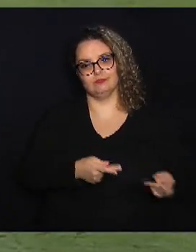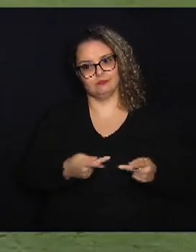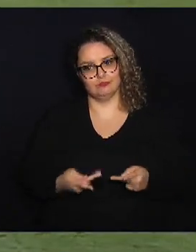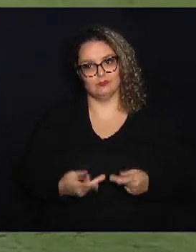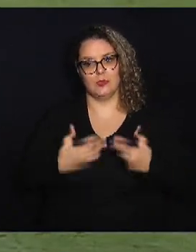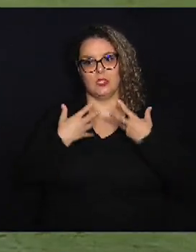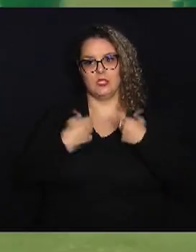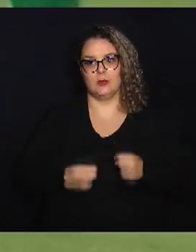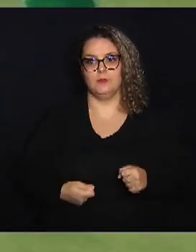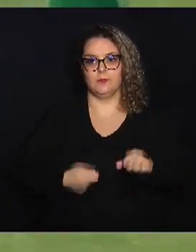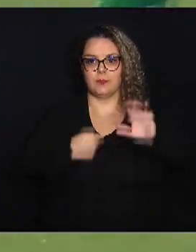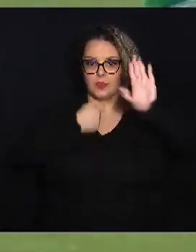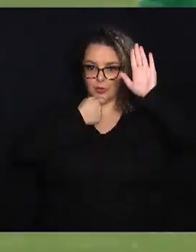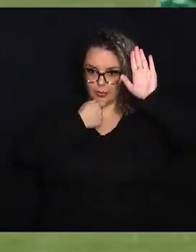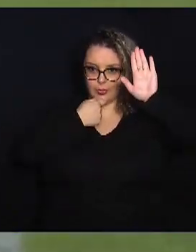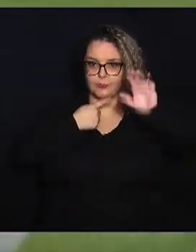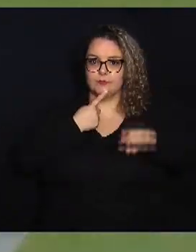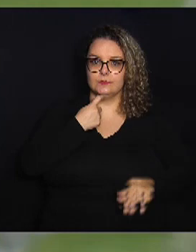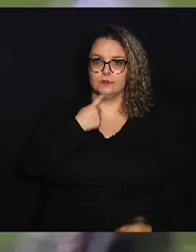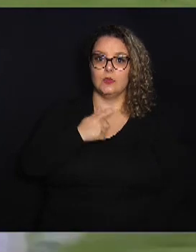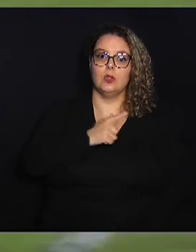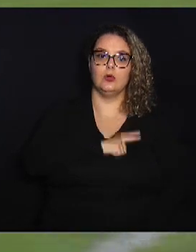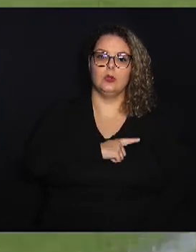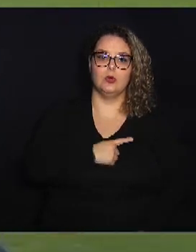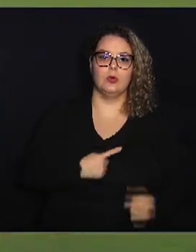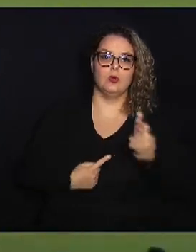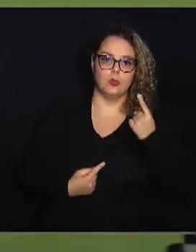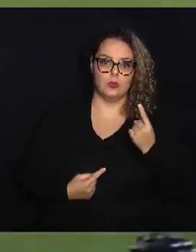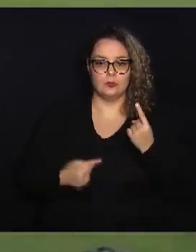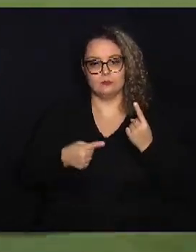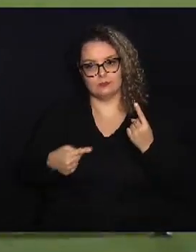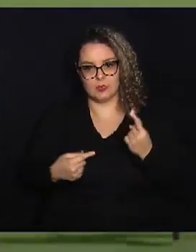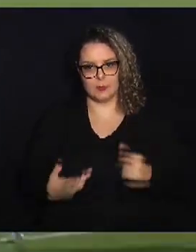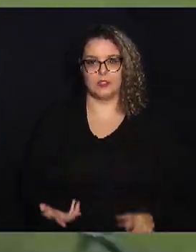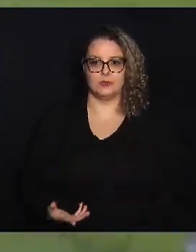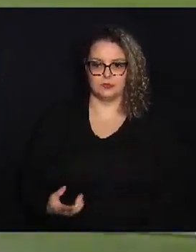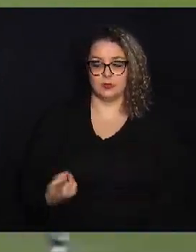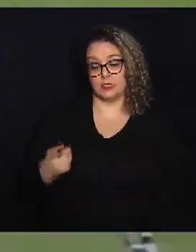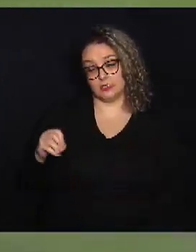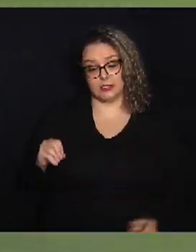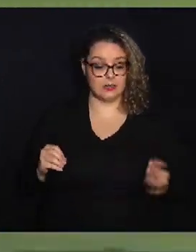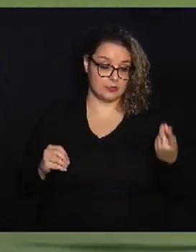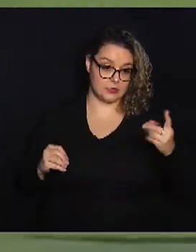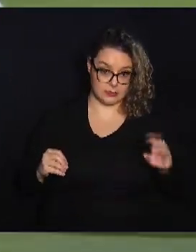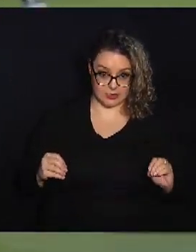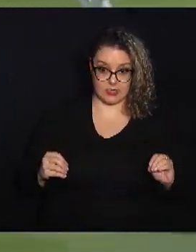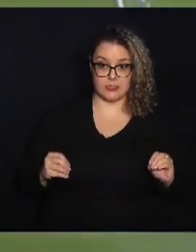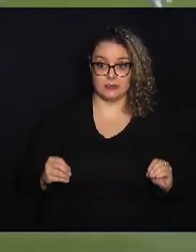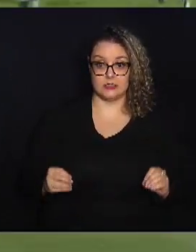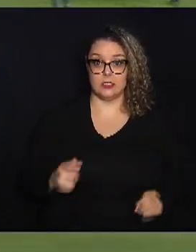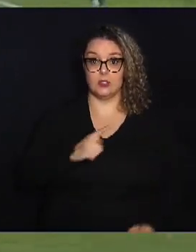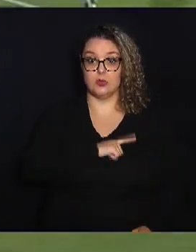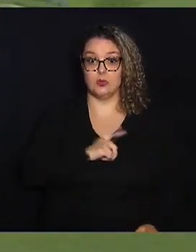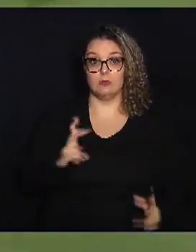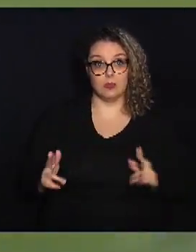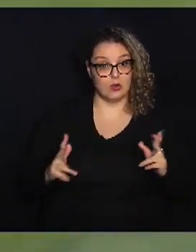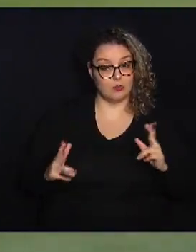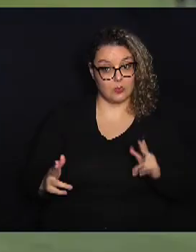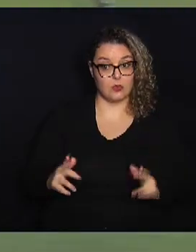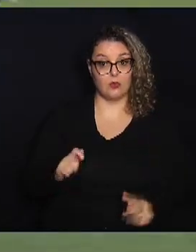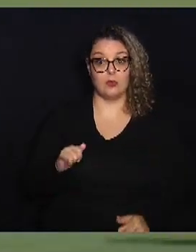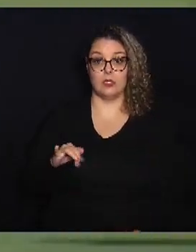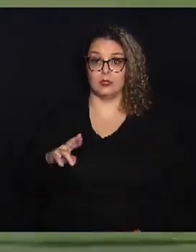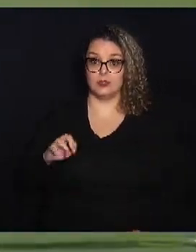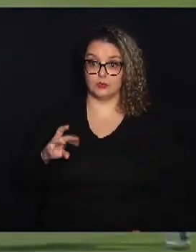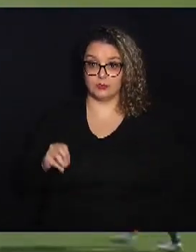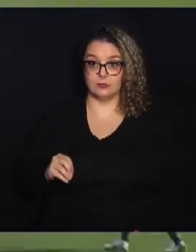recebendo cartão vermelho, deixando o Guarani também com 10 em campo. E no apagar das luzes, o Bugre chegou a empatar a partida com Ayrton, mas